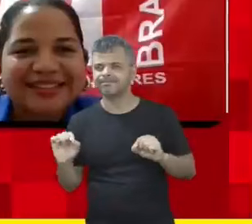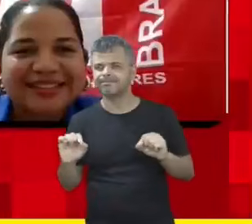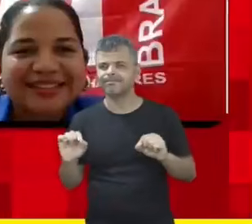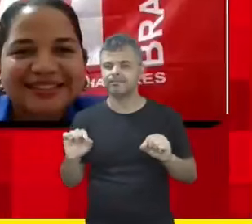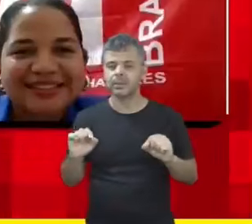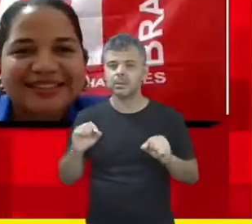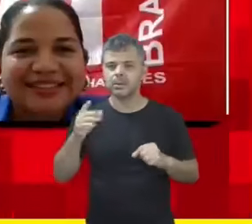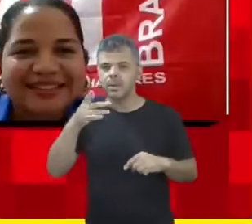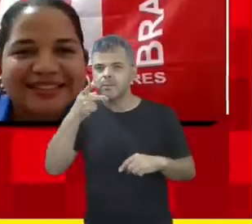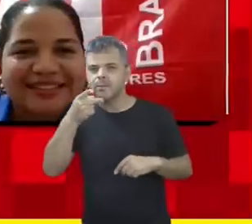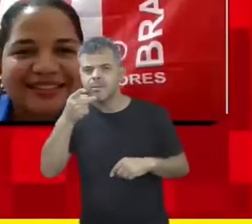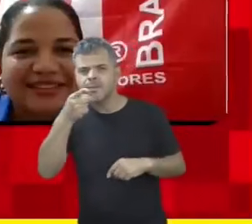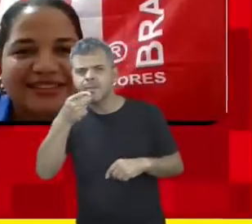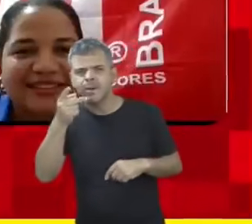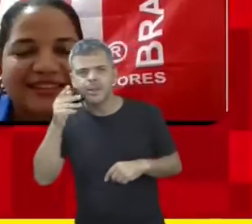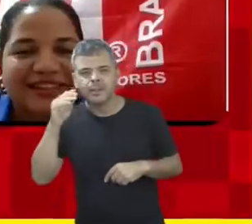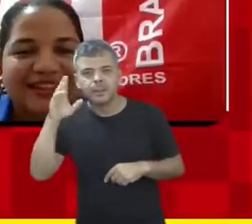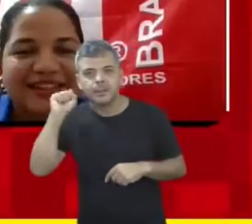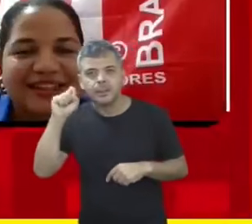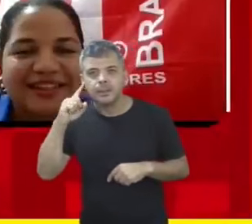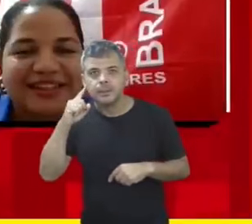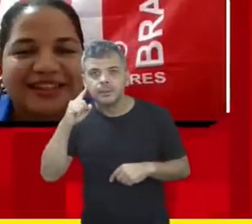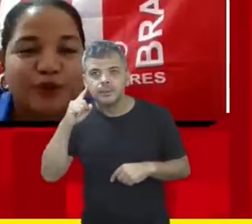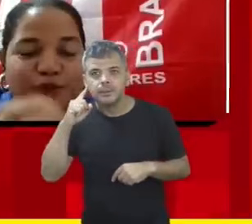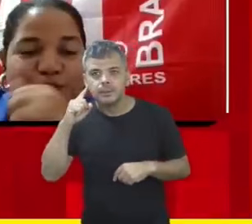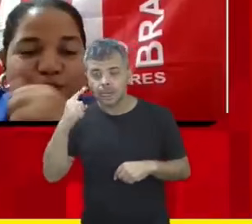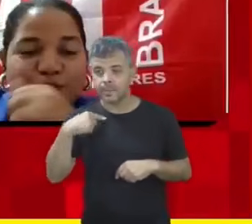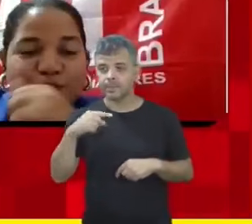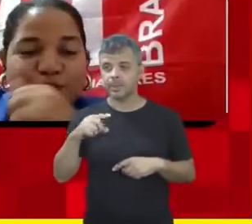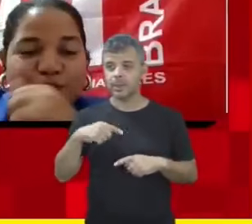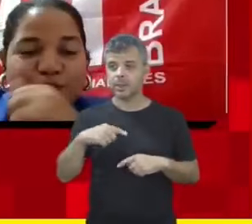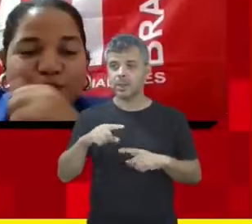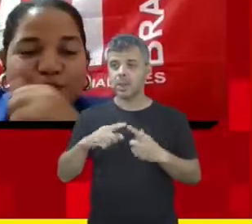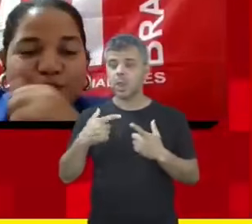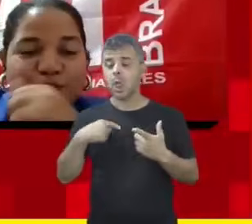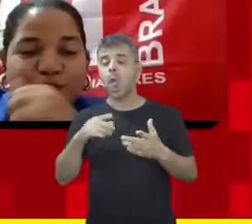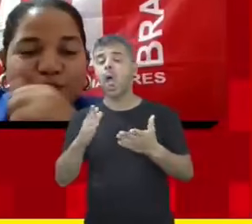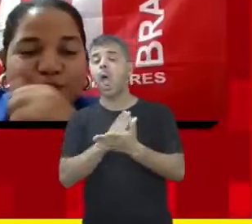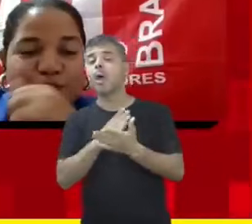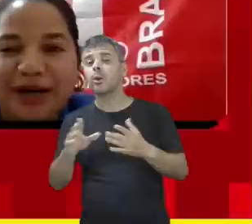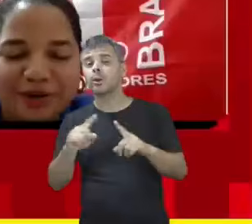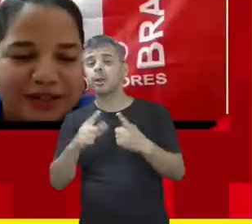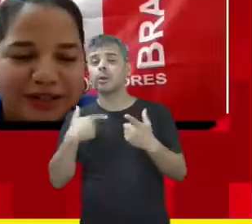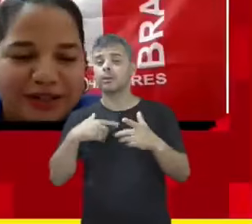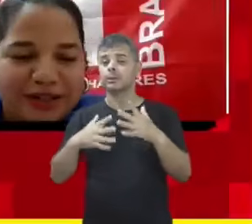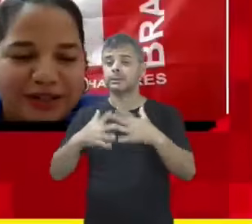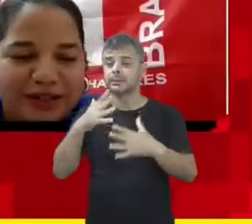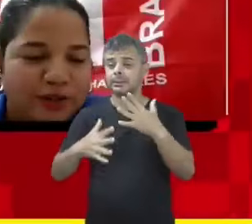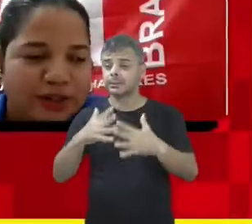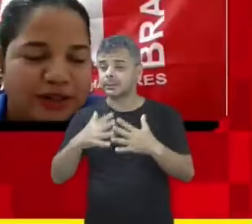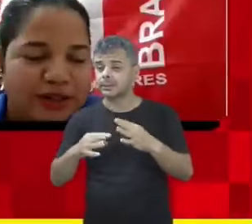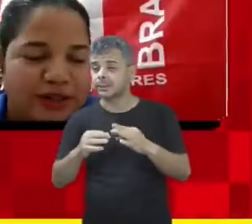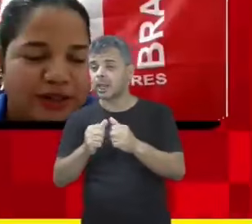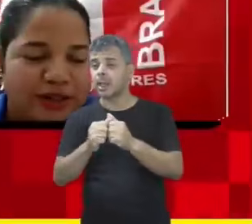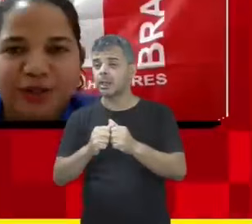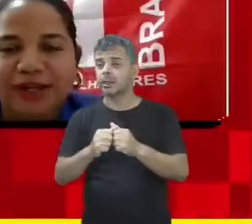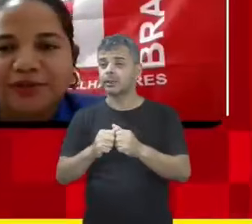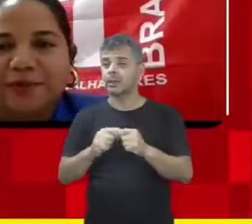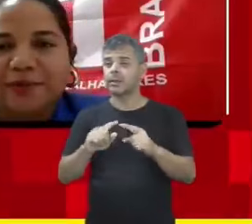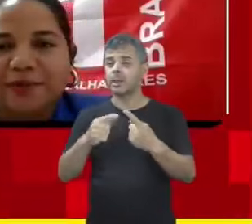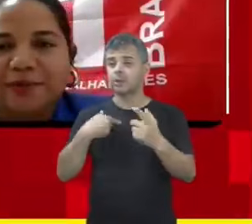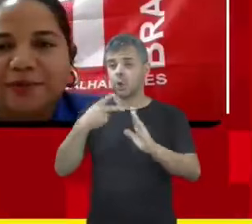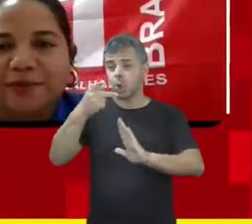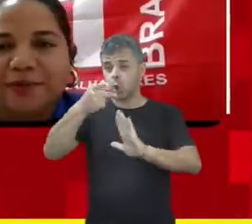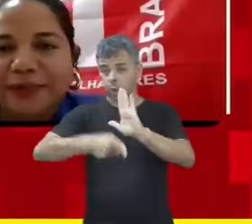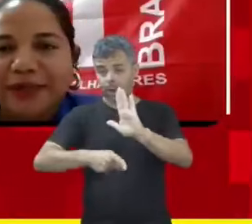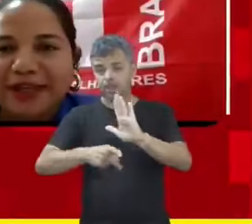Pode falar, mulher, pode falar, fica à vontade. Eu já fui algumas vezes a trabalho, né? A CUT tinha um projeto